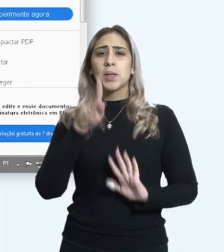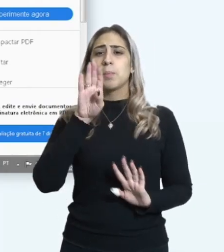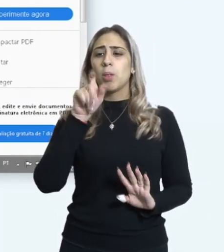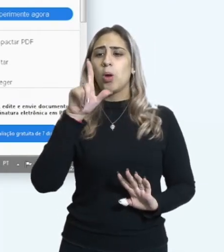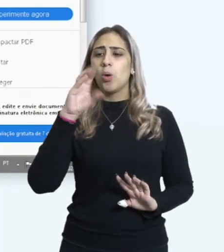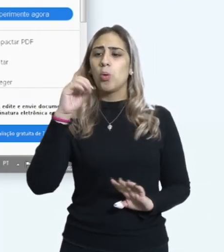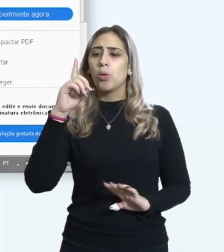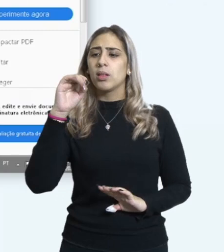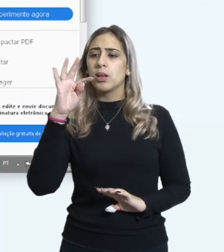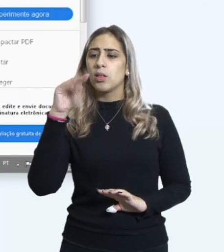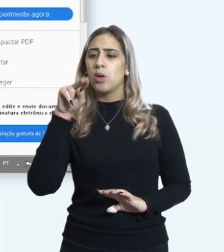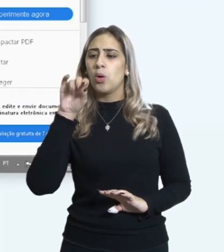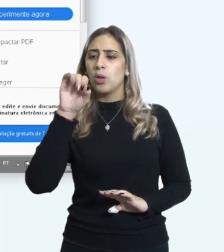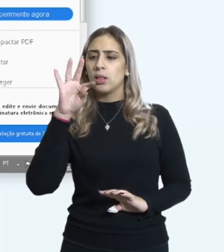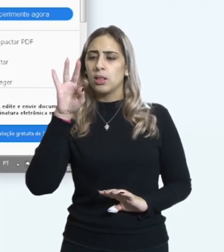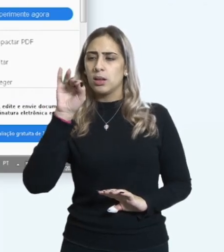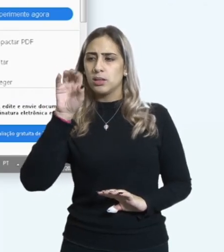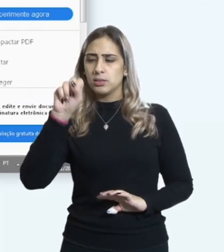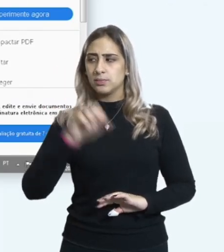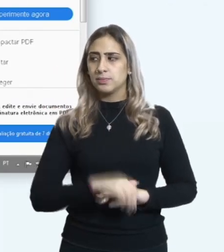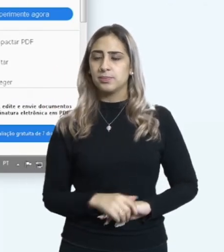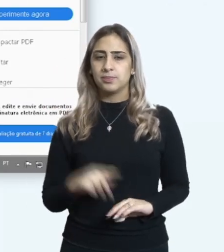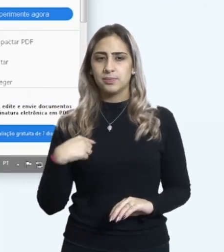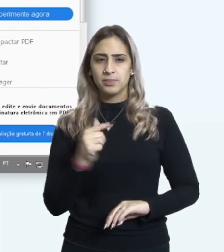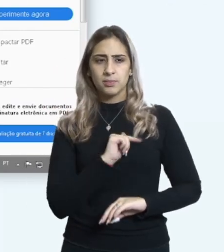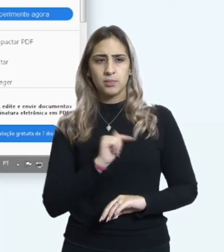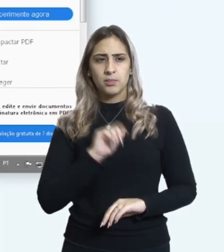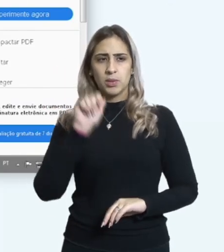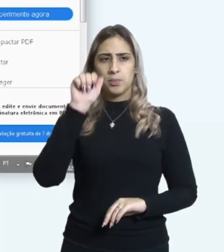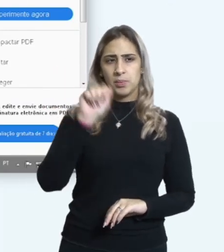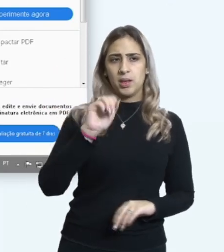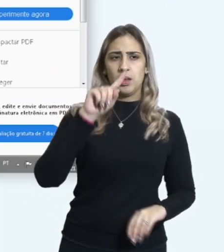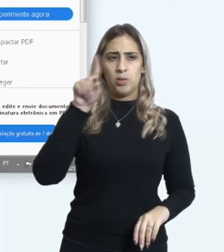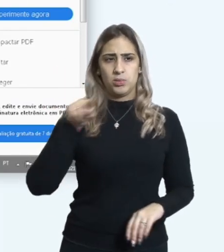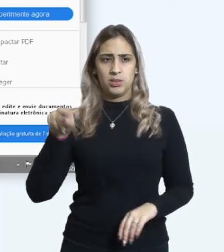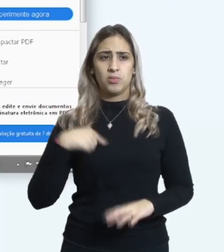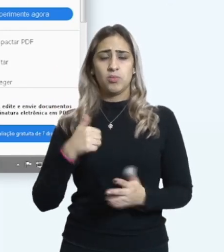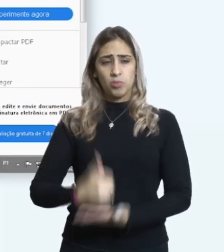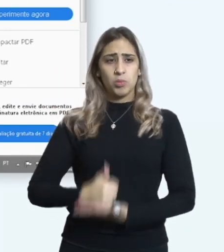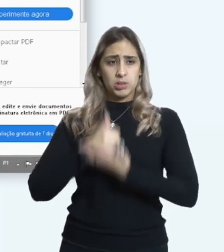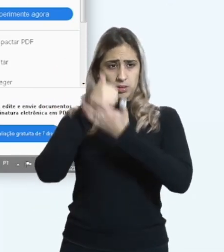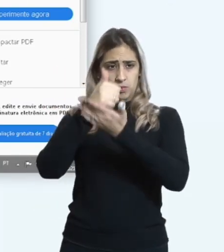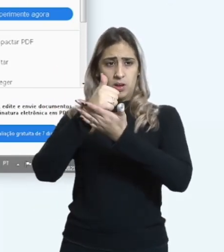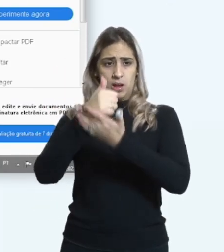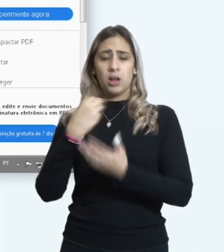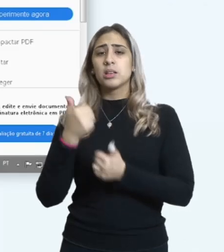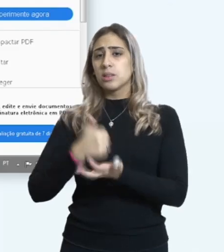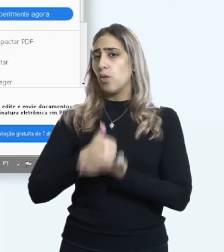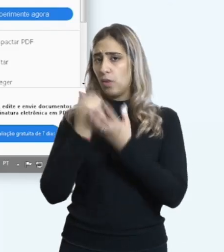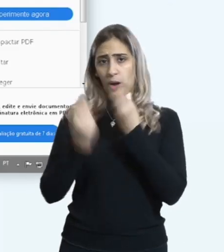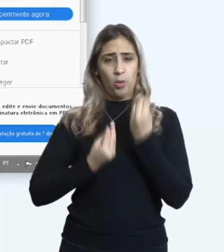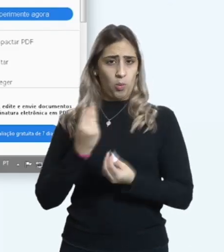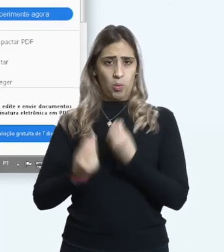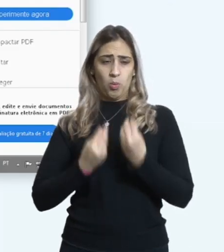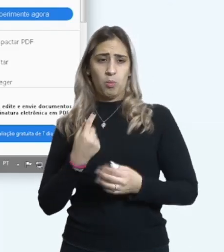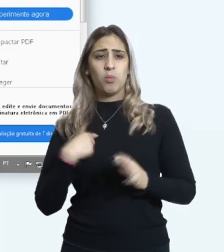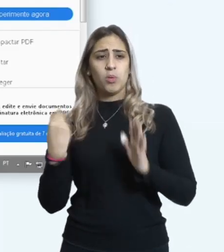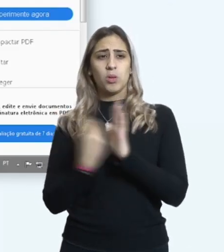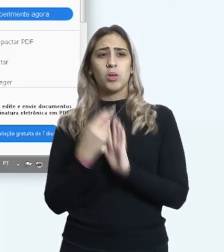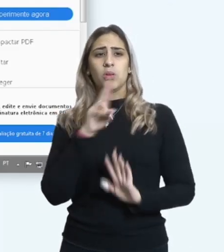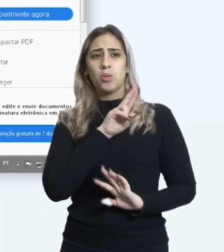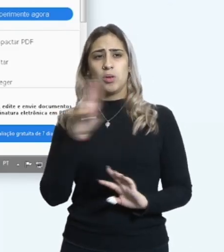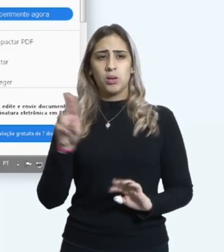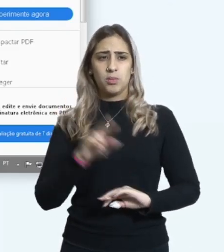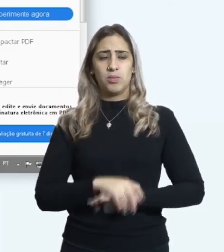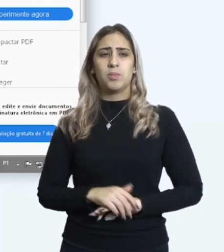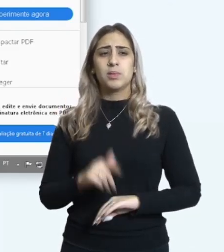notas e vamos dar um Ctrl V. Vamos salvar, arquivo salvar como, vamos dar o nome de